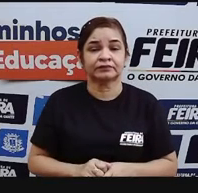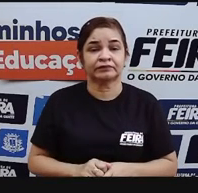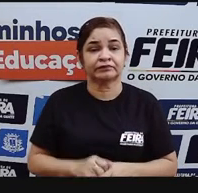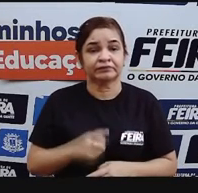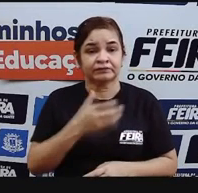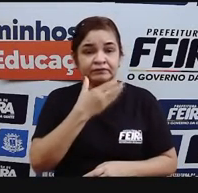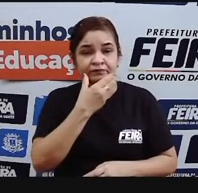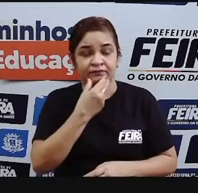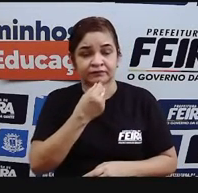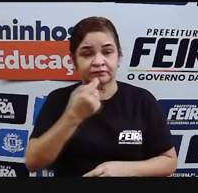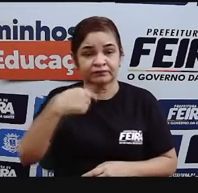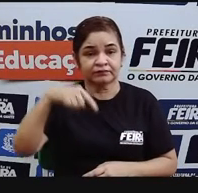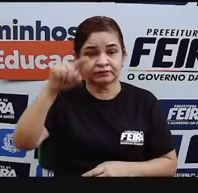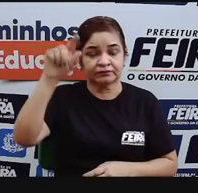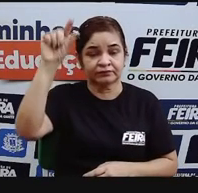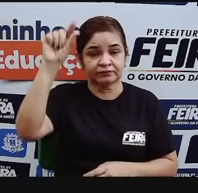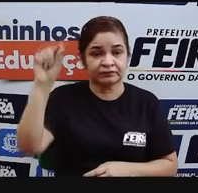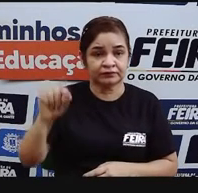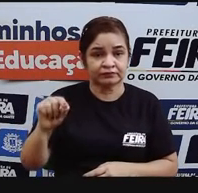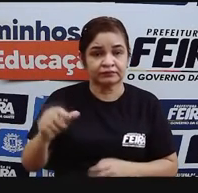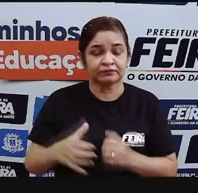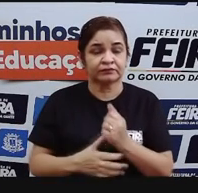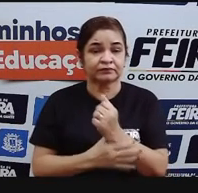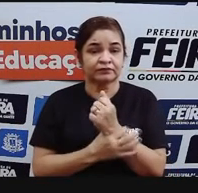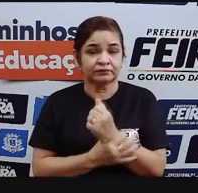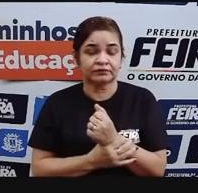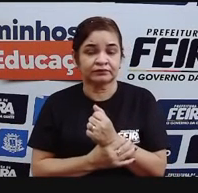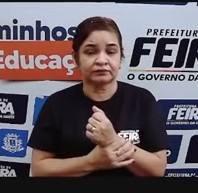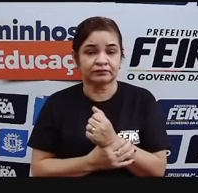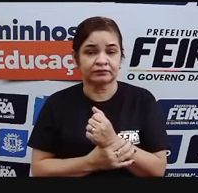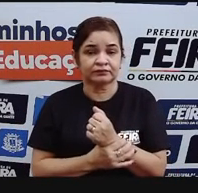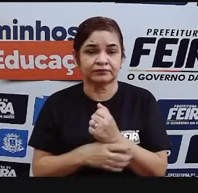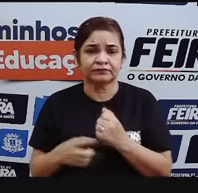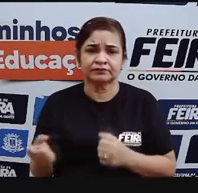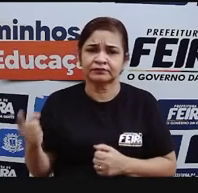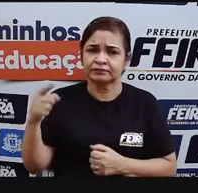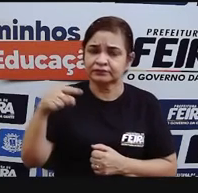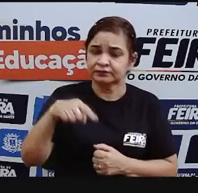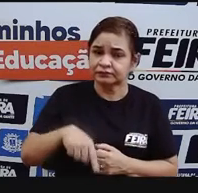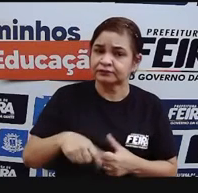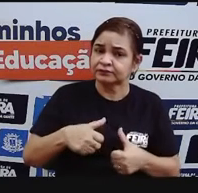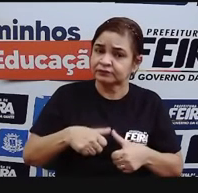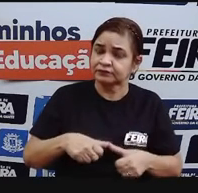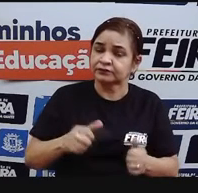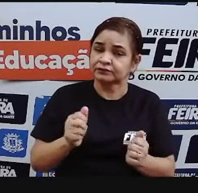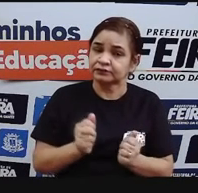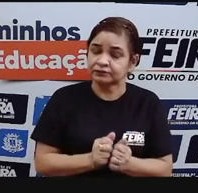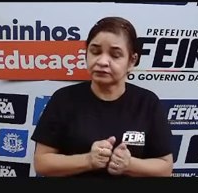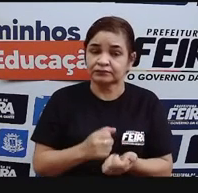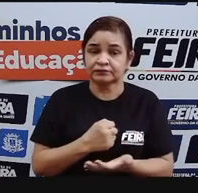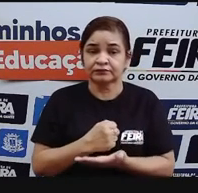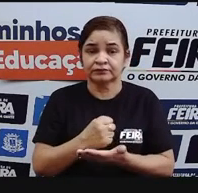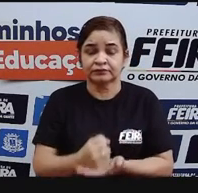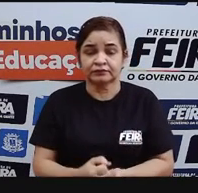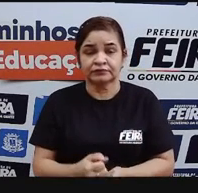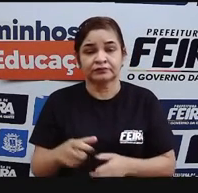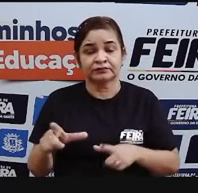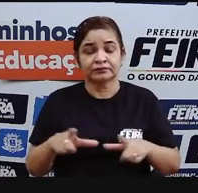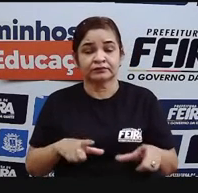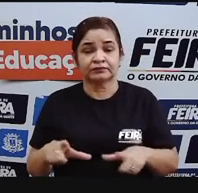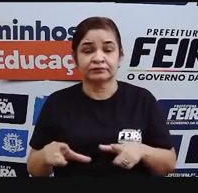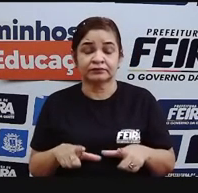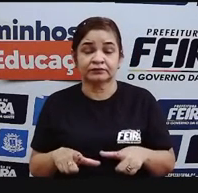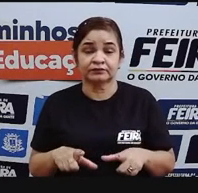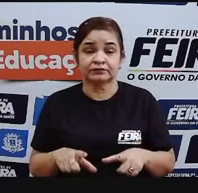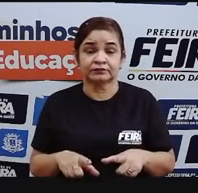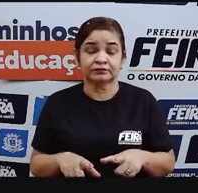John Glenn, com segurança. Até ela entrar no jogo desses cálculos, os Estados Unidos perderam